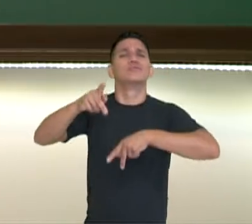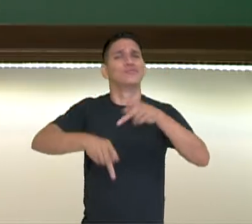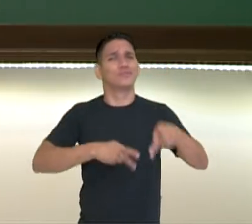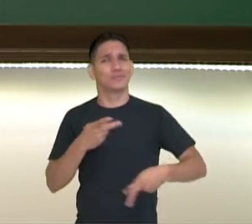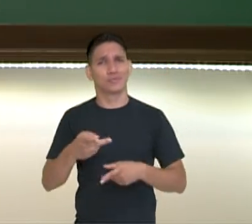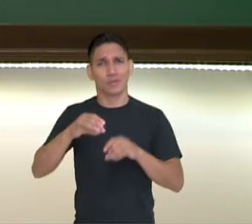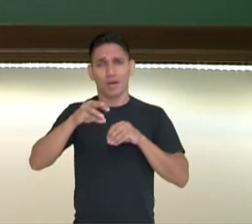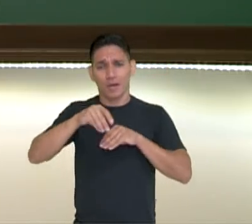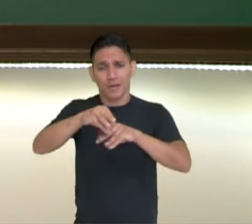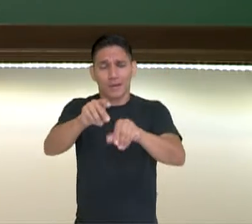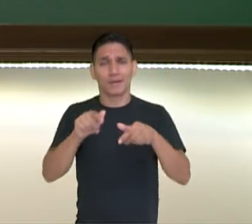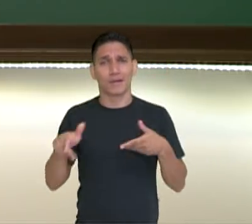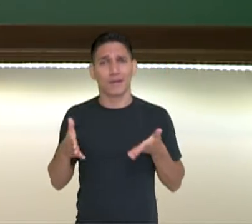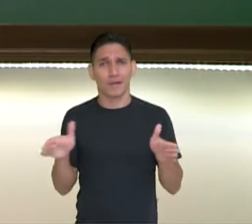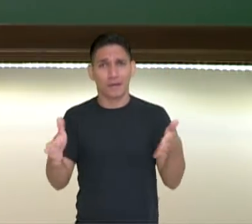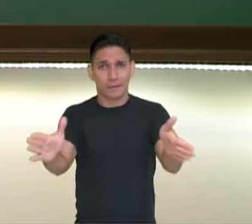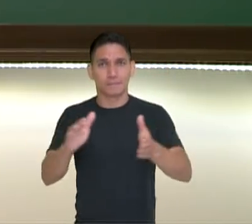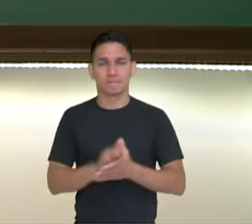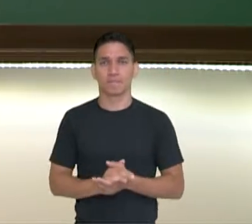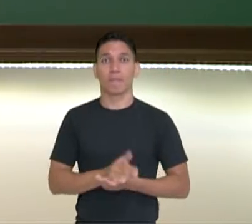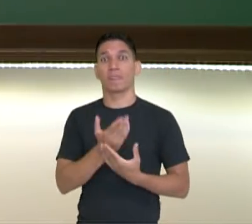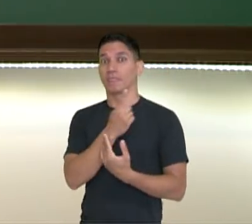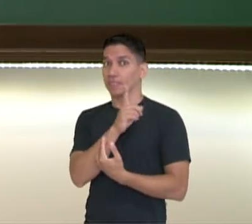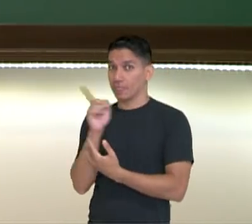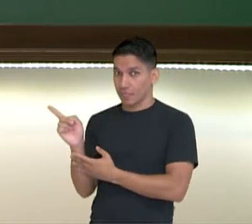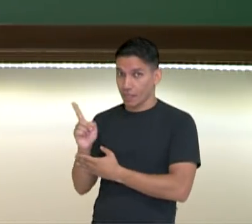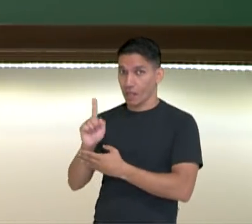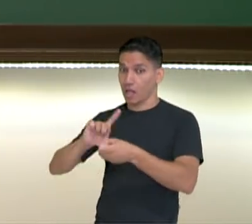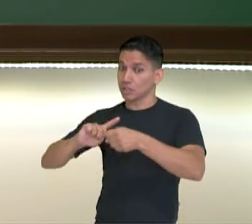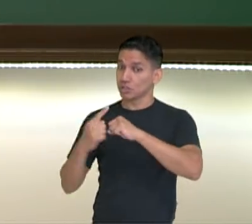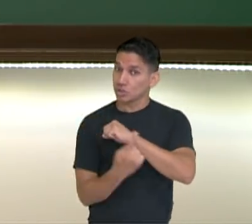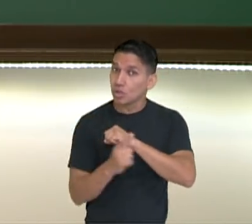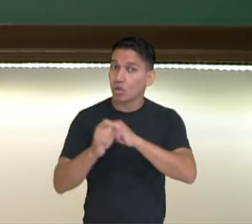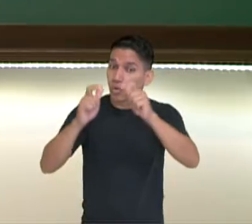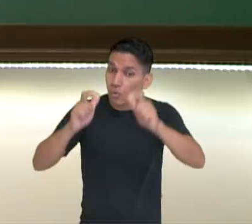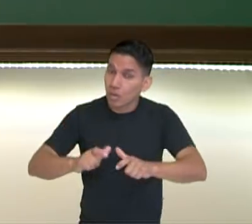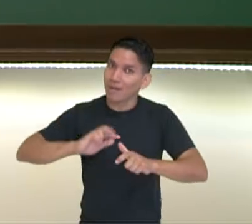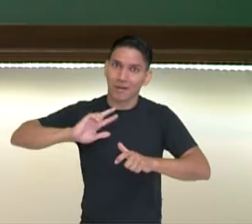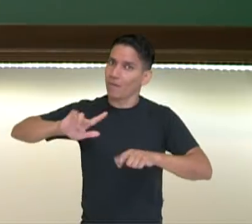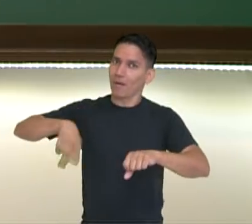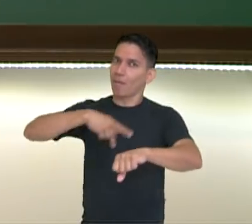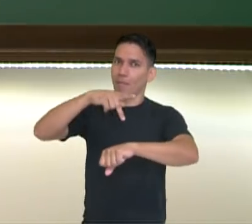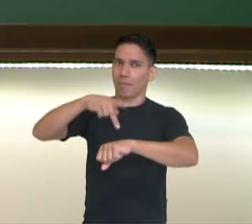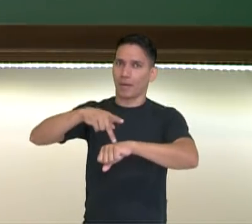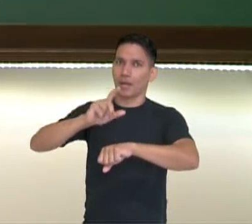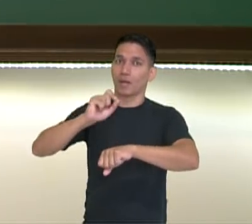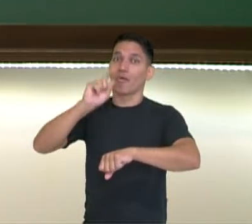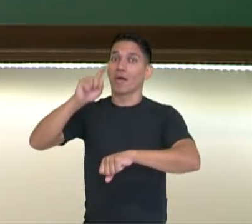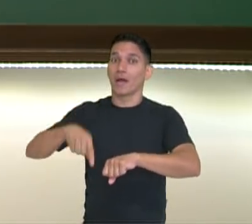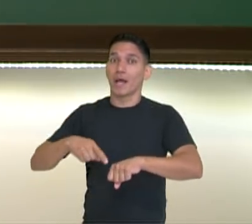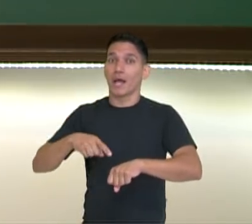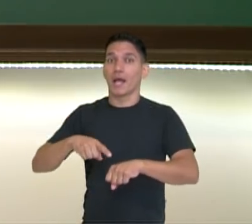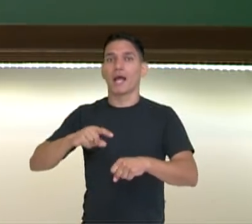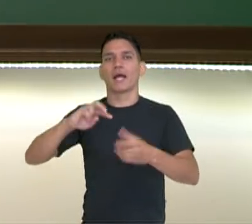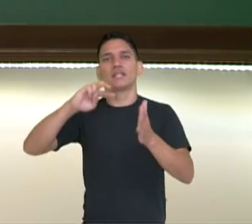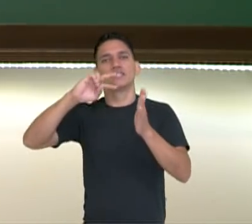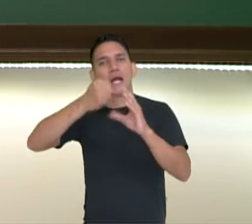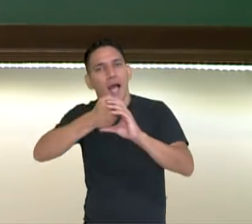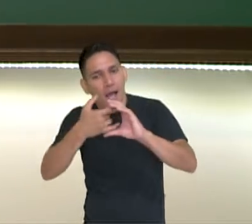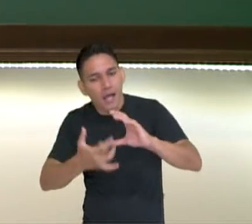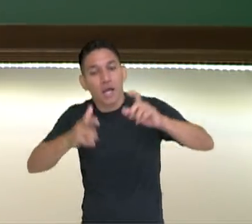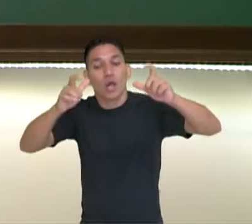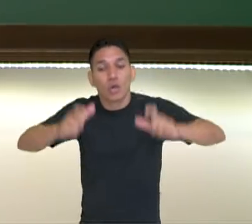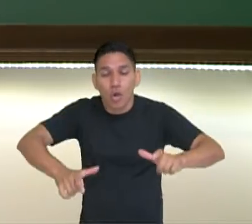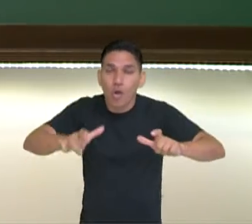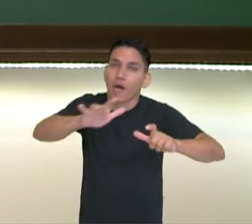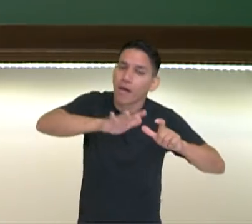pegar. Mesopotâmia é uma descrição geográfica, não é um país. Tá? Mesopotâmia é um território,